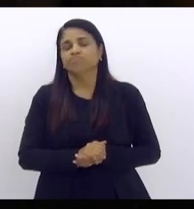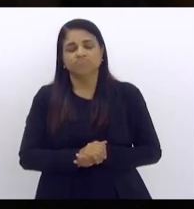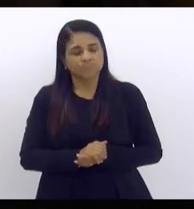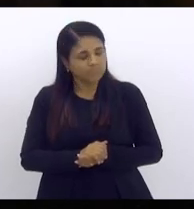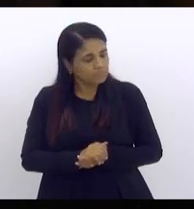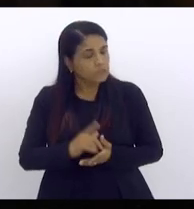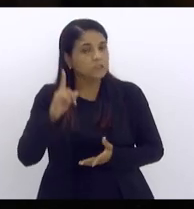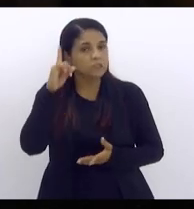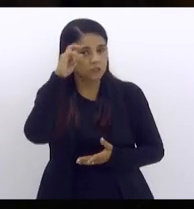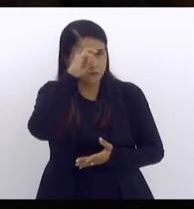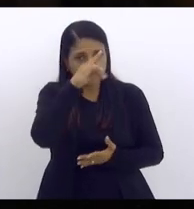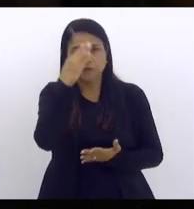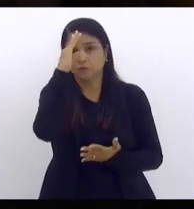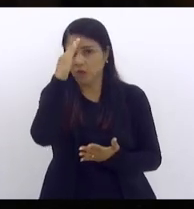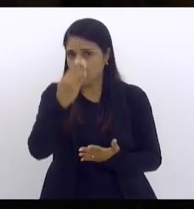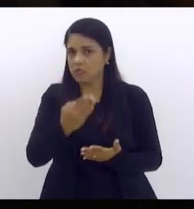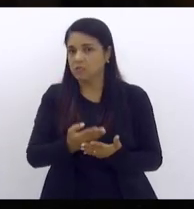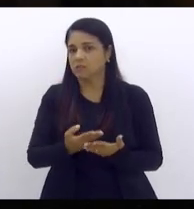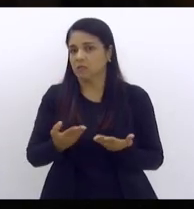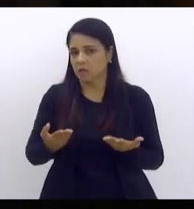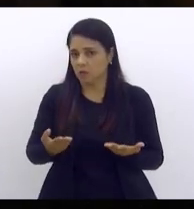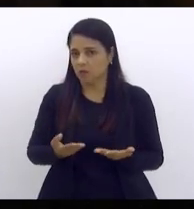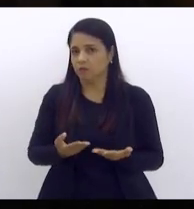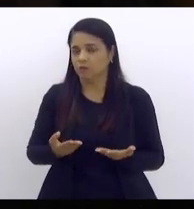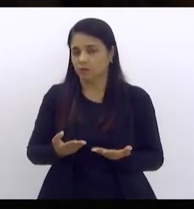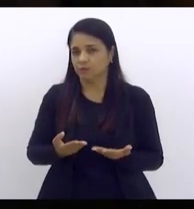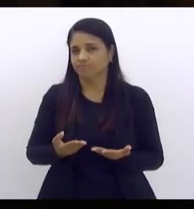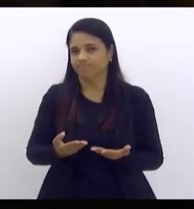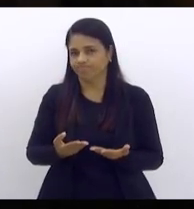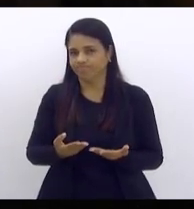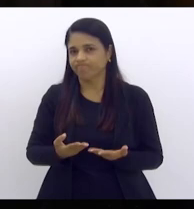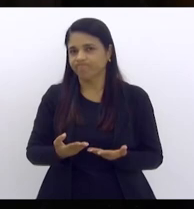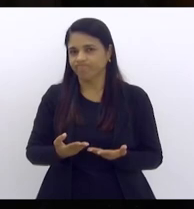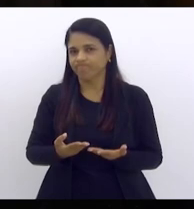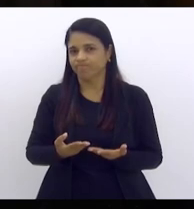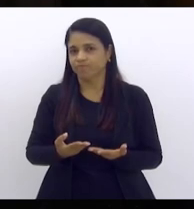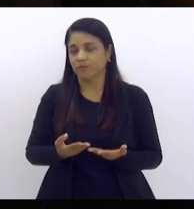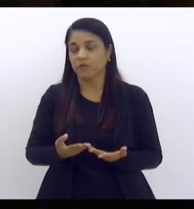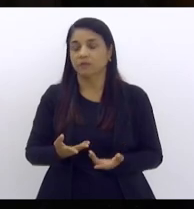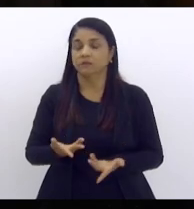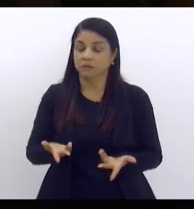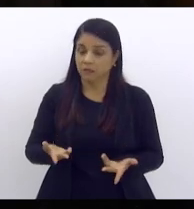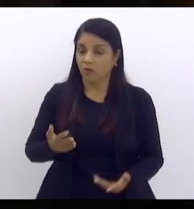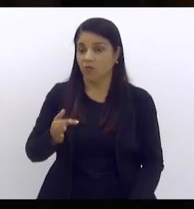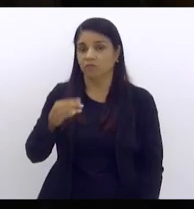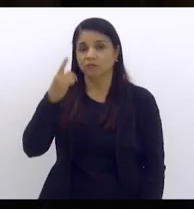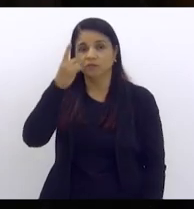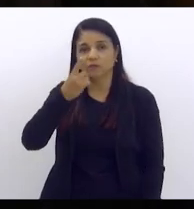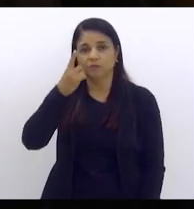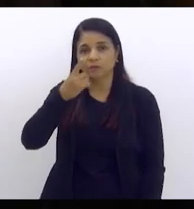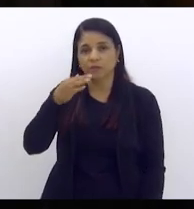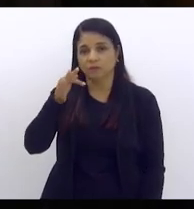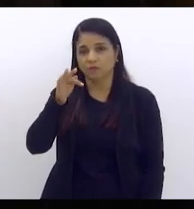vivendo. Falar em inacreditável, deputado Felipe Raves,